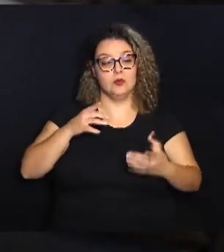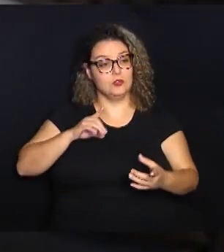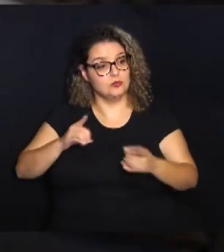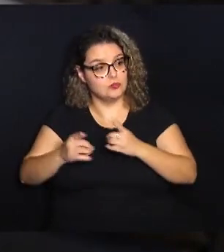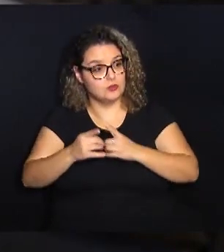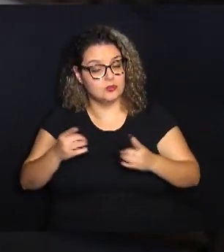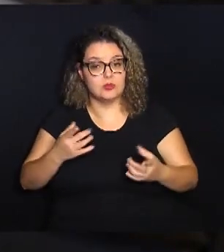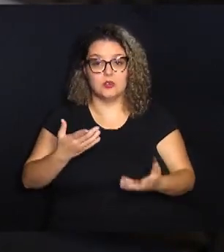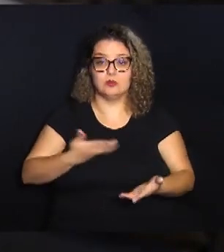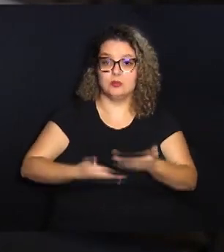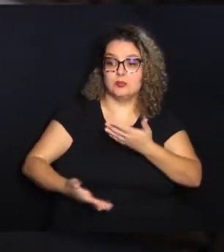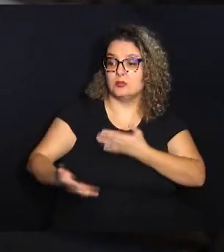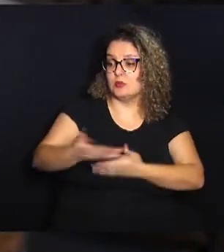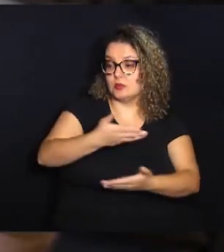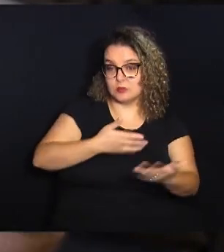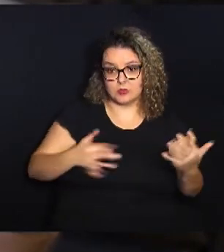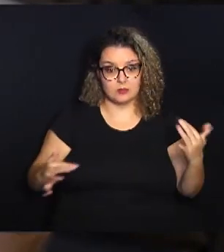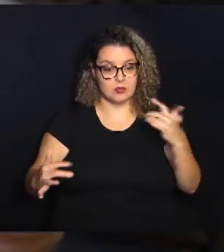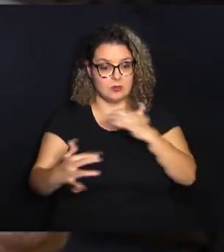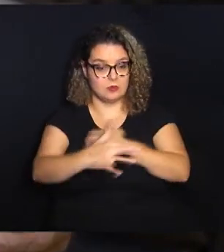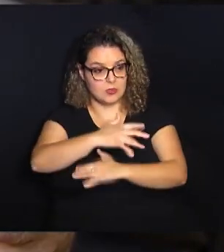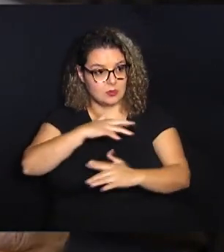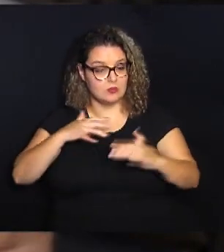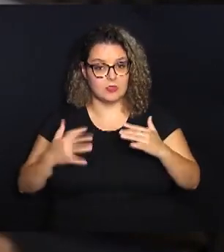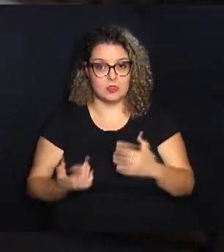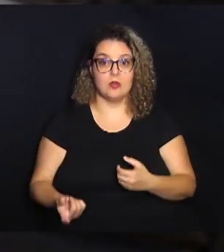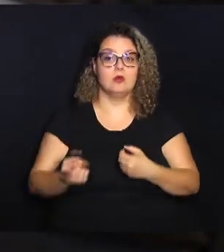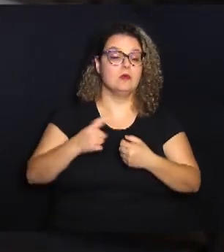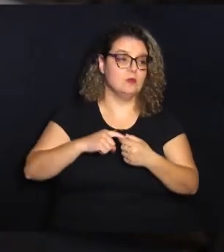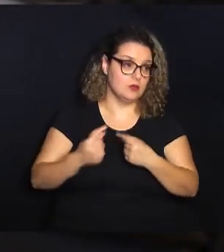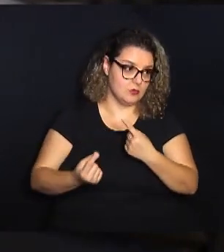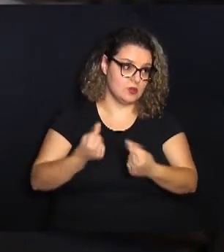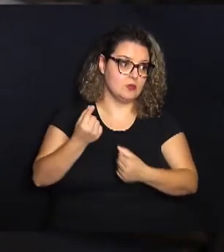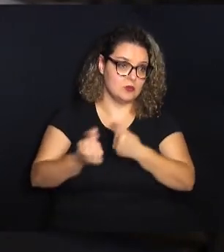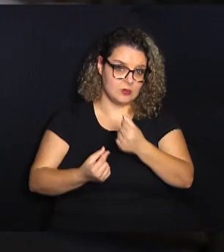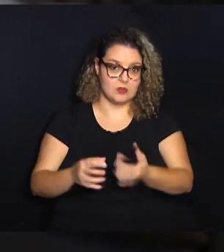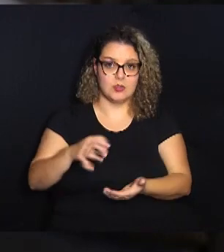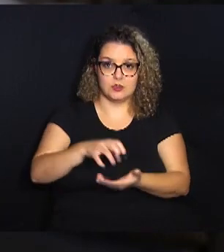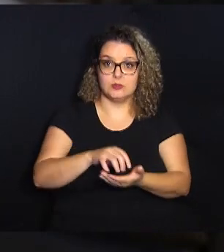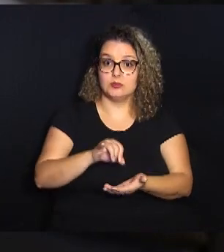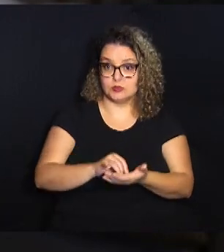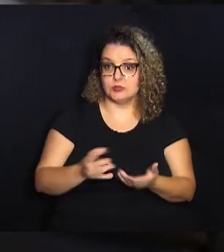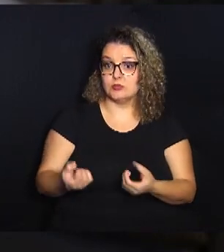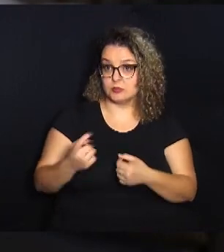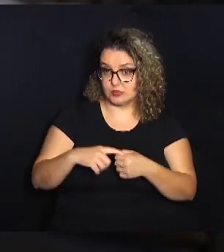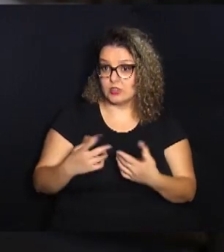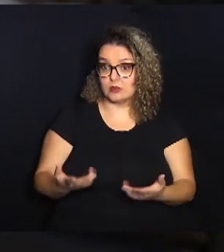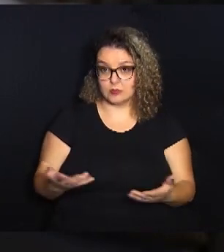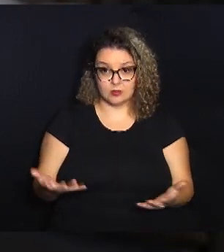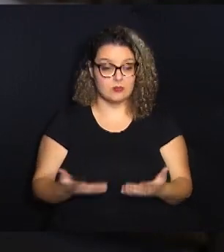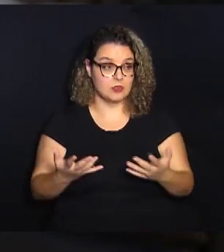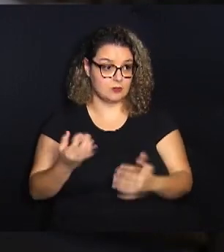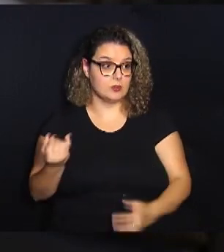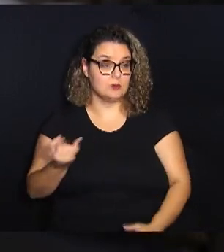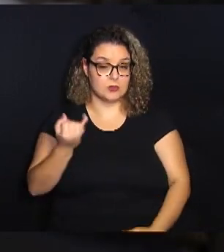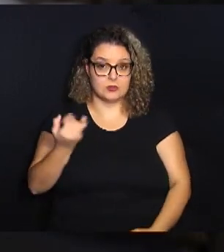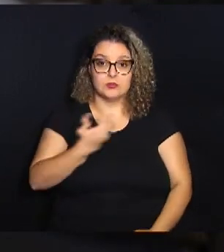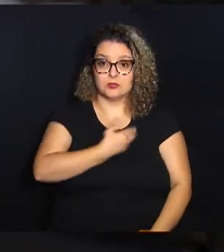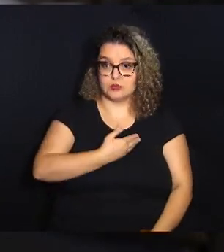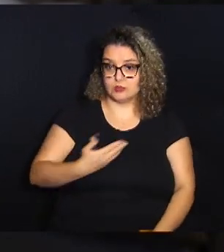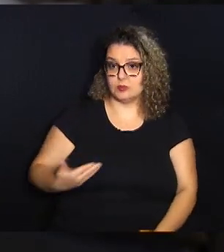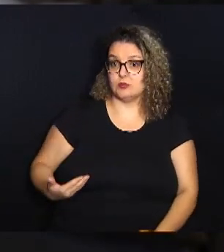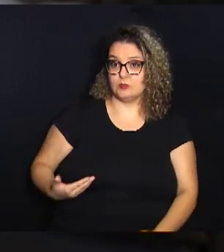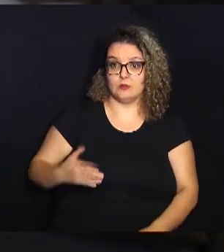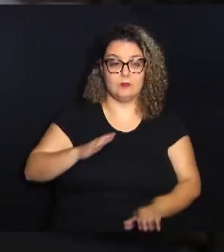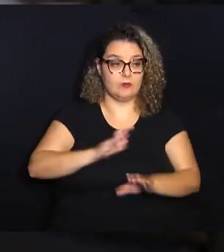dinamismo, inclusive estimular o desenvolvimento, a retomada do desenvolvimento econômico do centro. Foi uma iniciativa importante do governo, uma